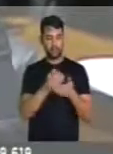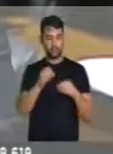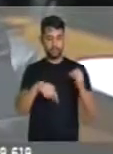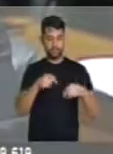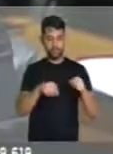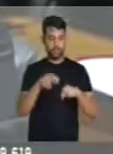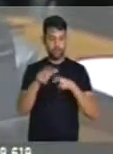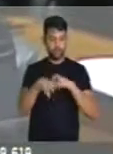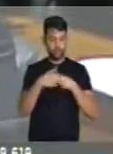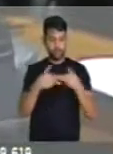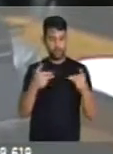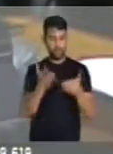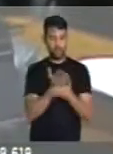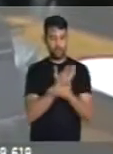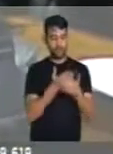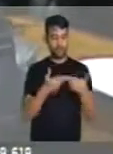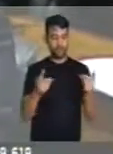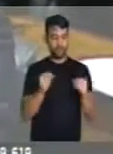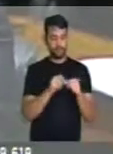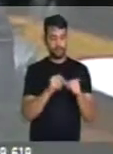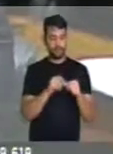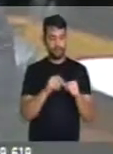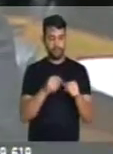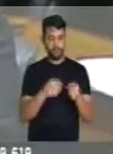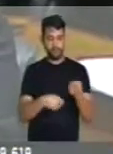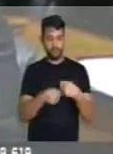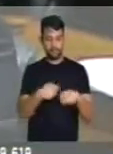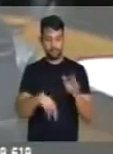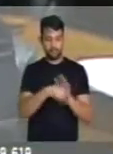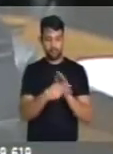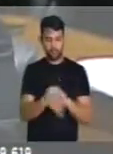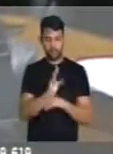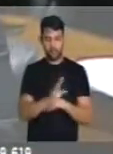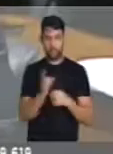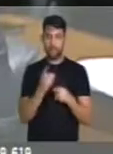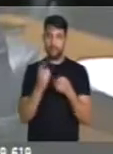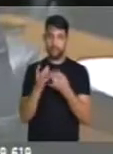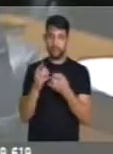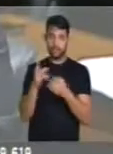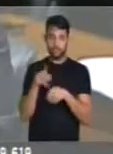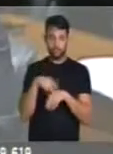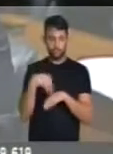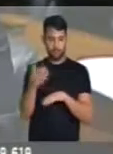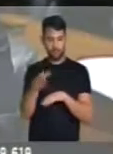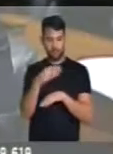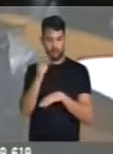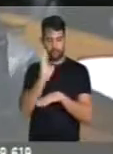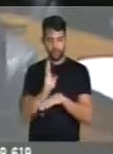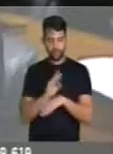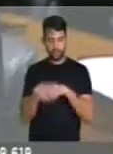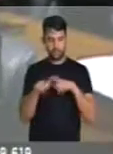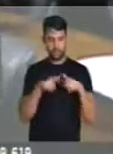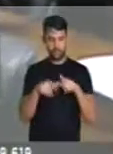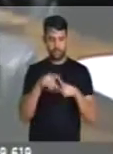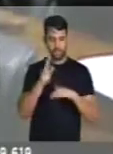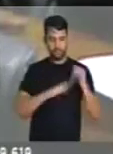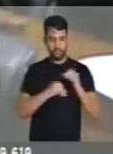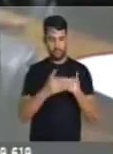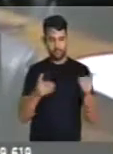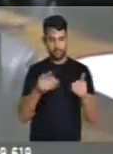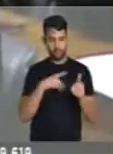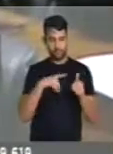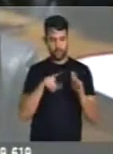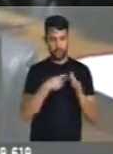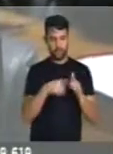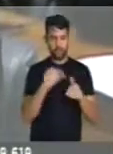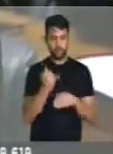área agrícola, não só para o mercado interno, para as exportações do Brasil, do trabalho desses profissionais. Então é um veto